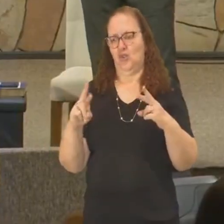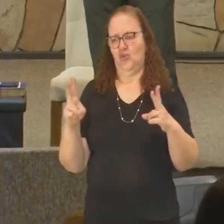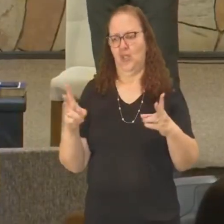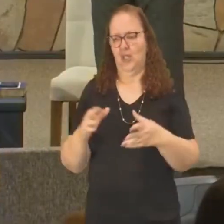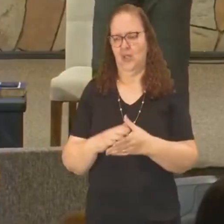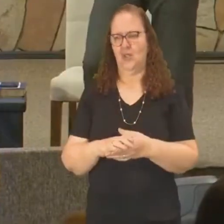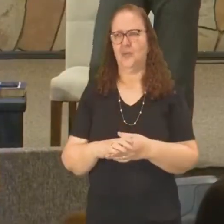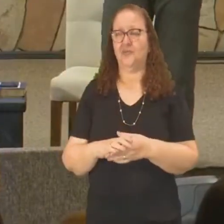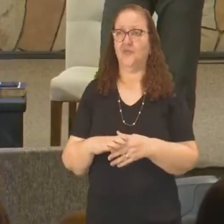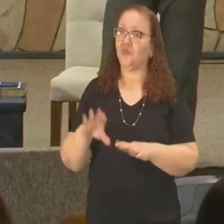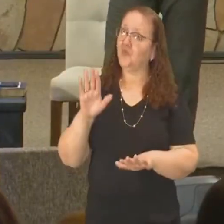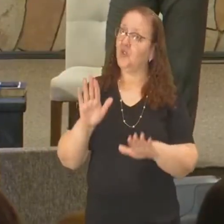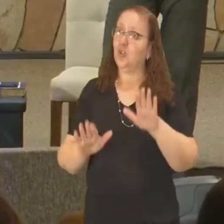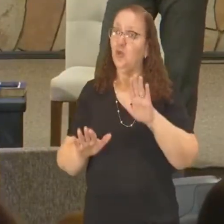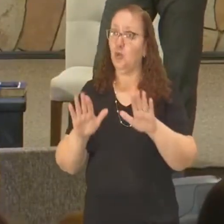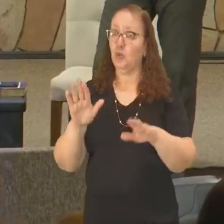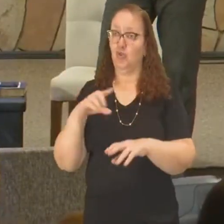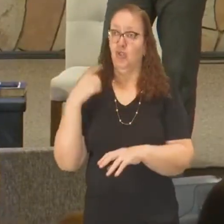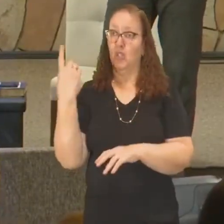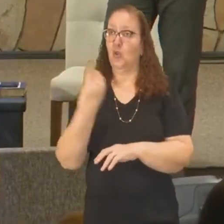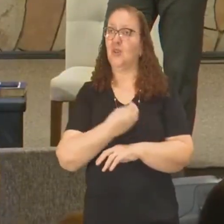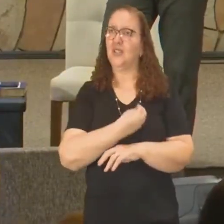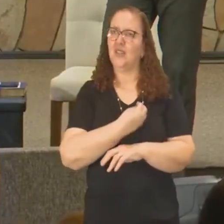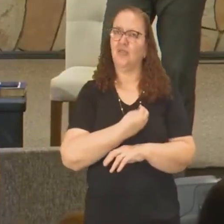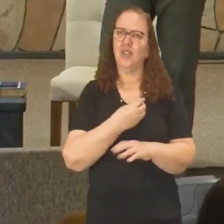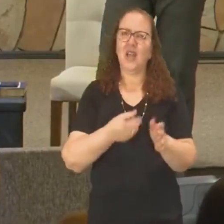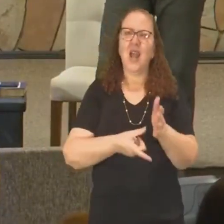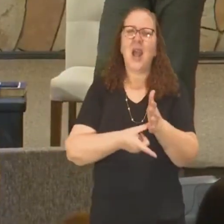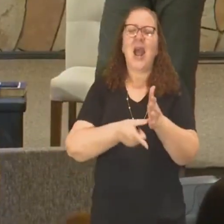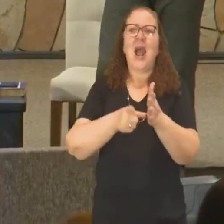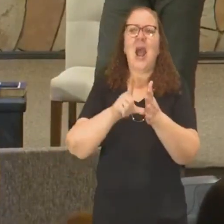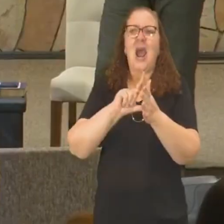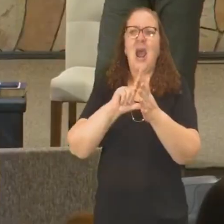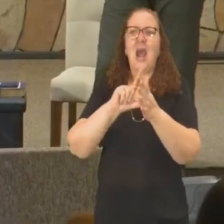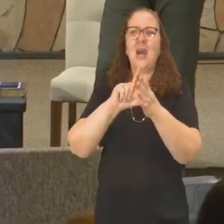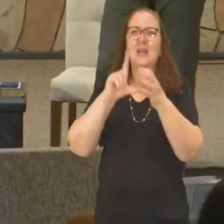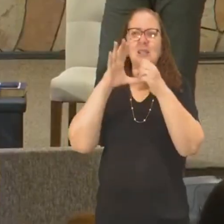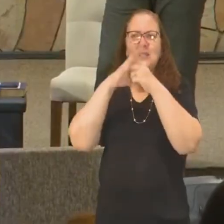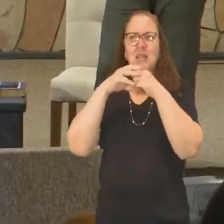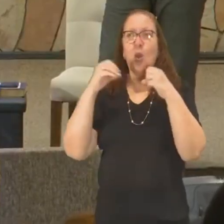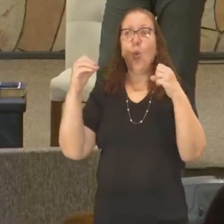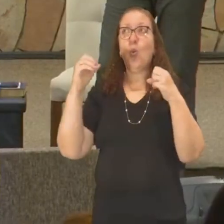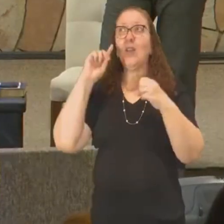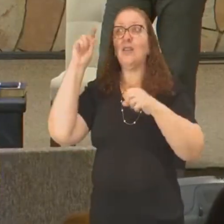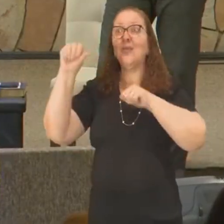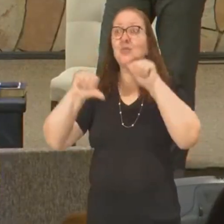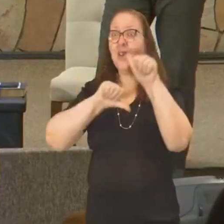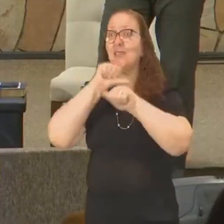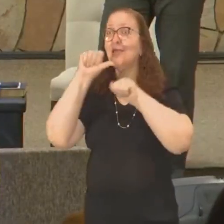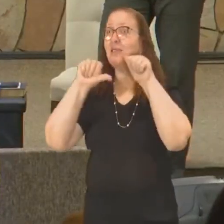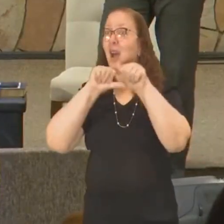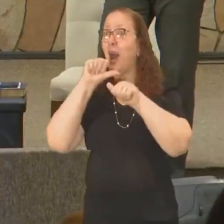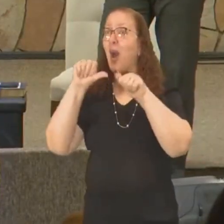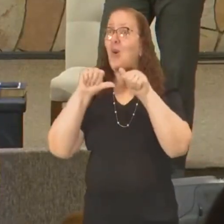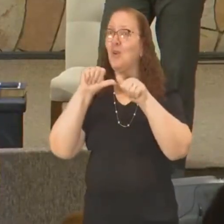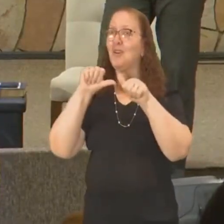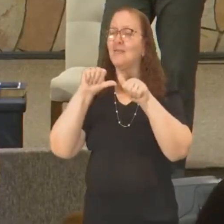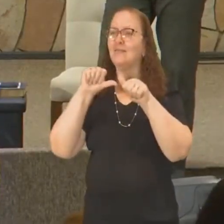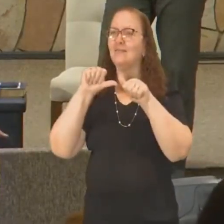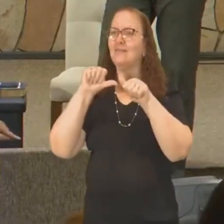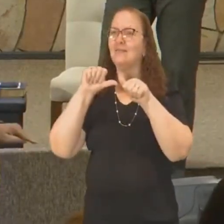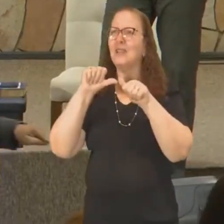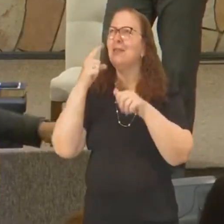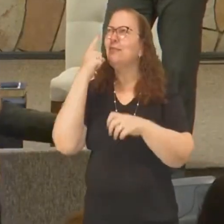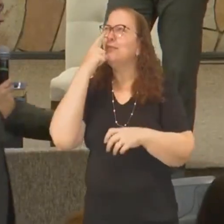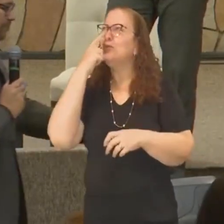Mas em alguns momentos da nossa trajetória, antes da cura, a restauração, antes do casamento restaurado, intimidade